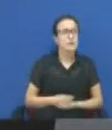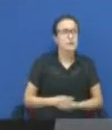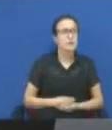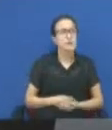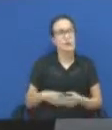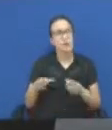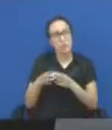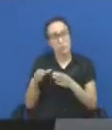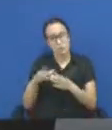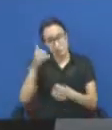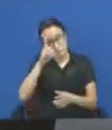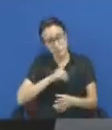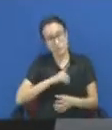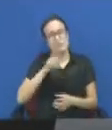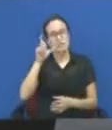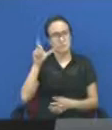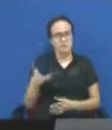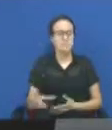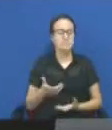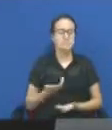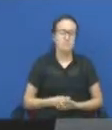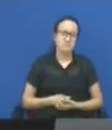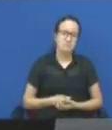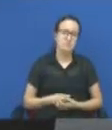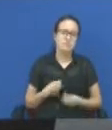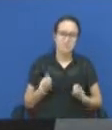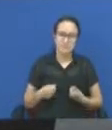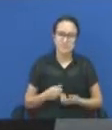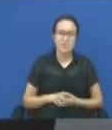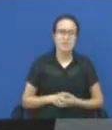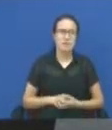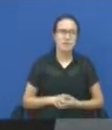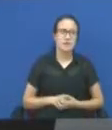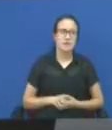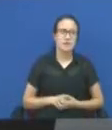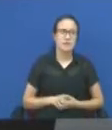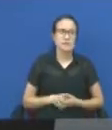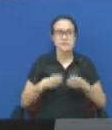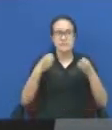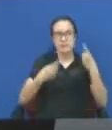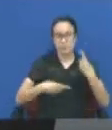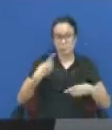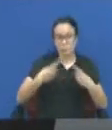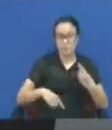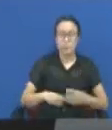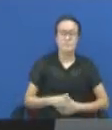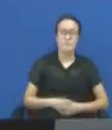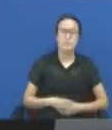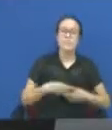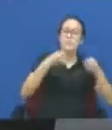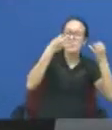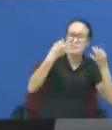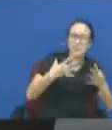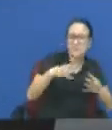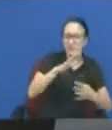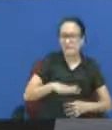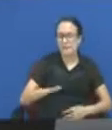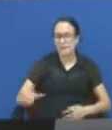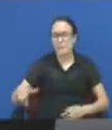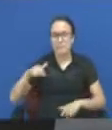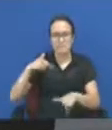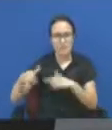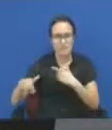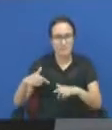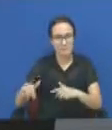Com certeza isso tinha que vir à tona. Quando a gente fala de trabalho infantil, coibir realmente a